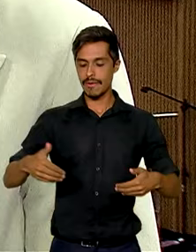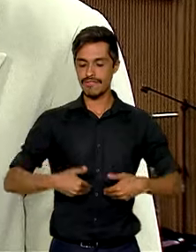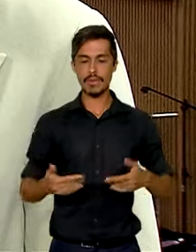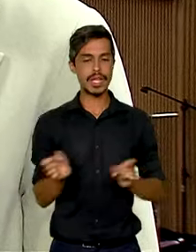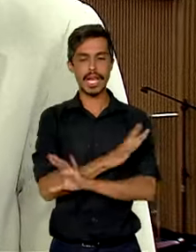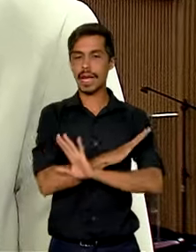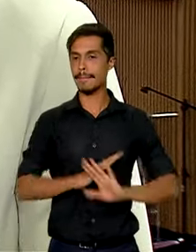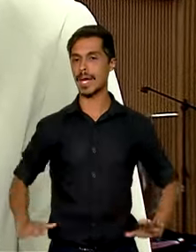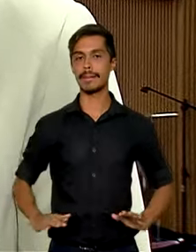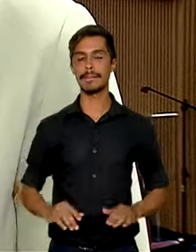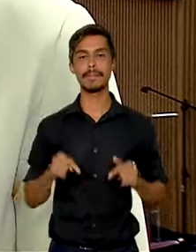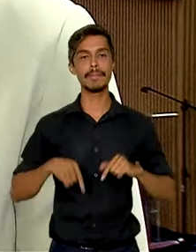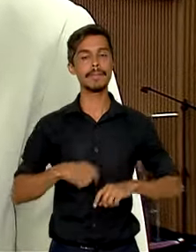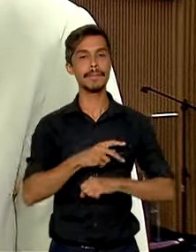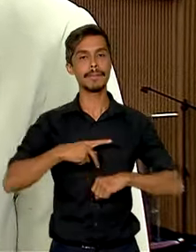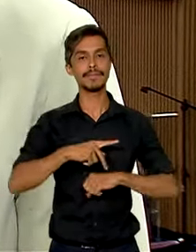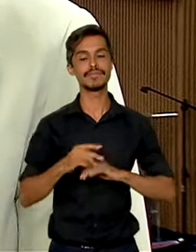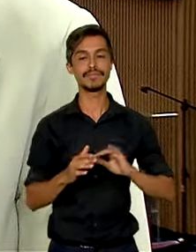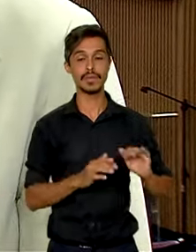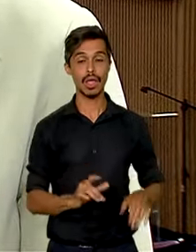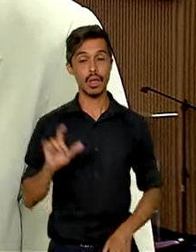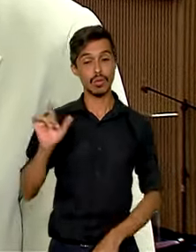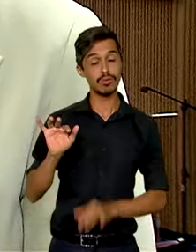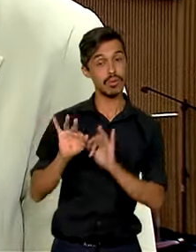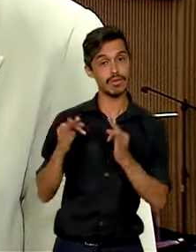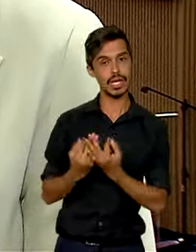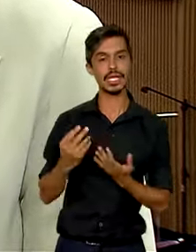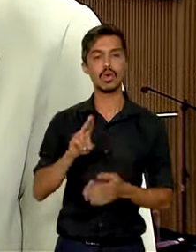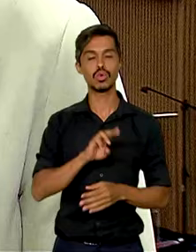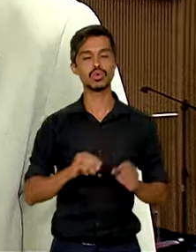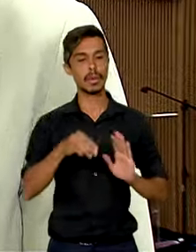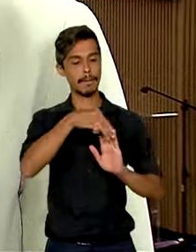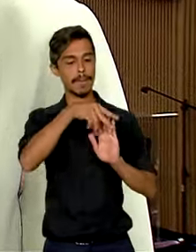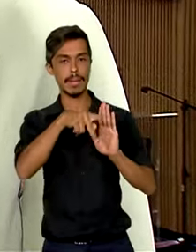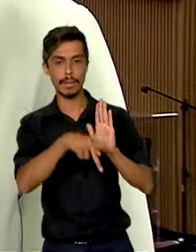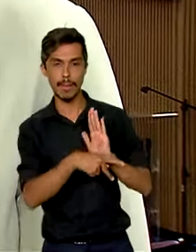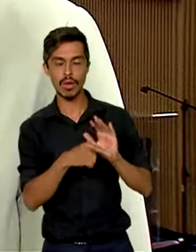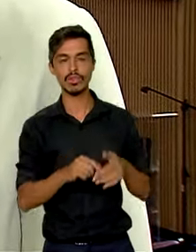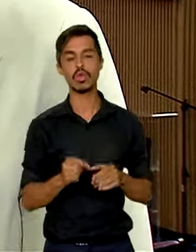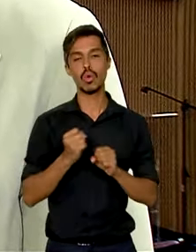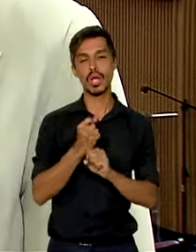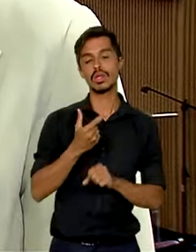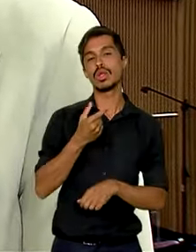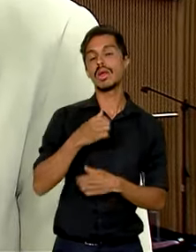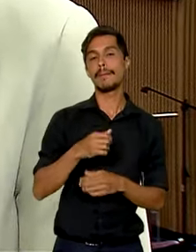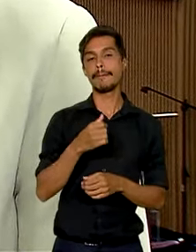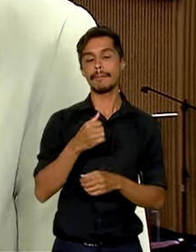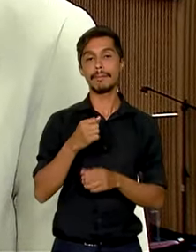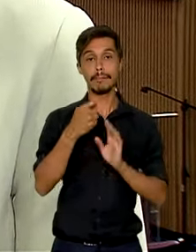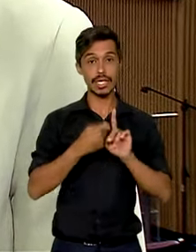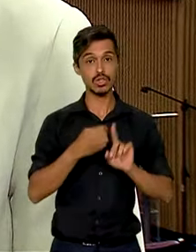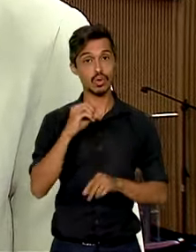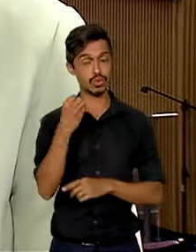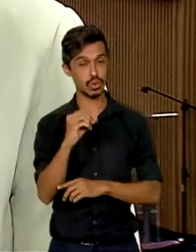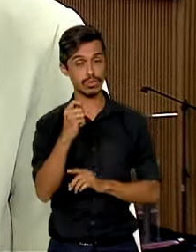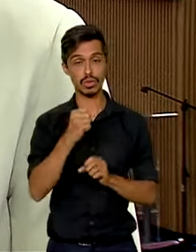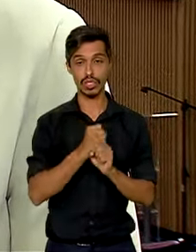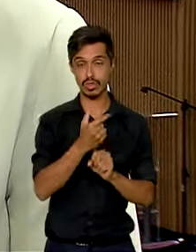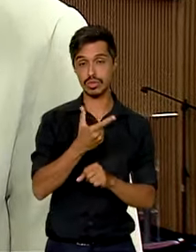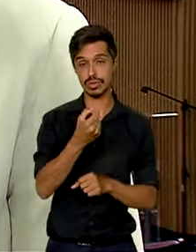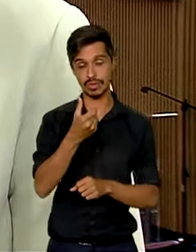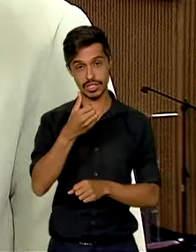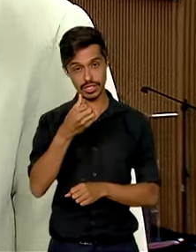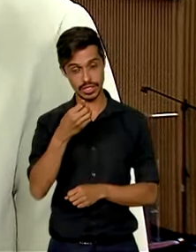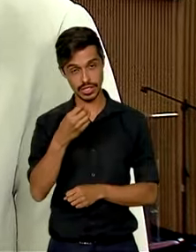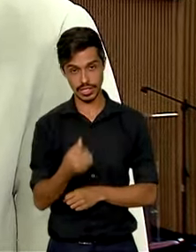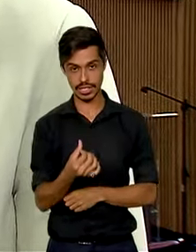país o bolsa família foi criado por Medida Provisória em outubro de 2003 e convertido em lei em janeiro do